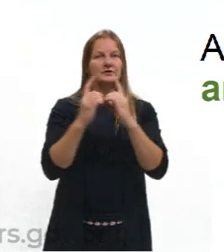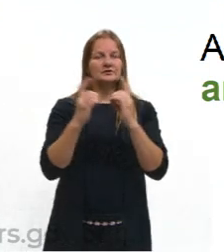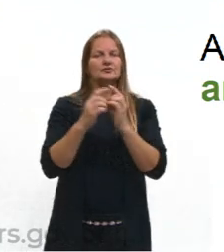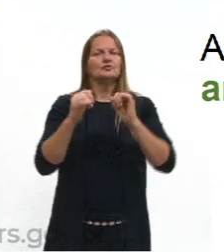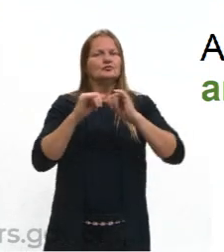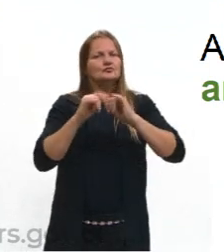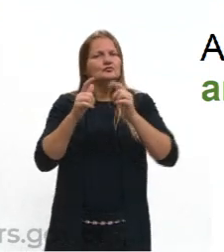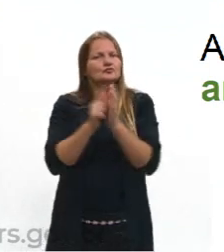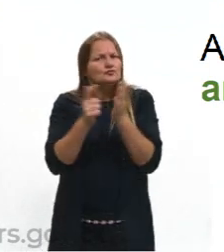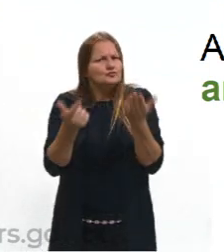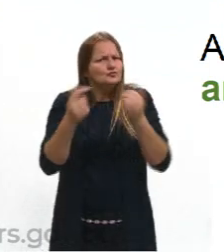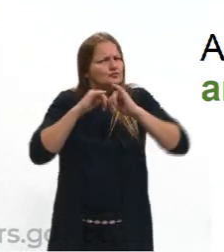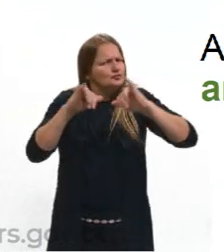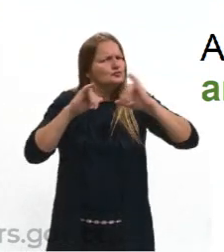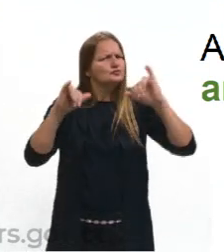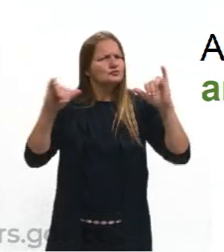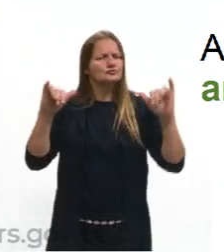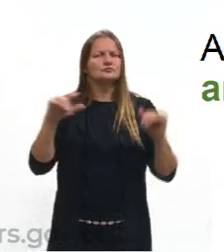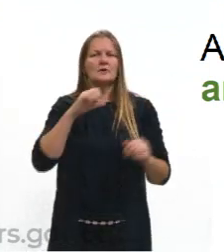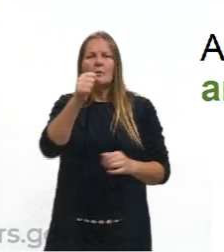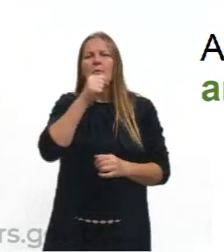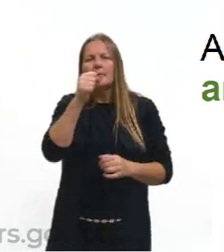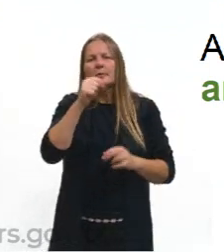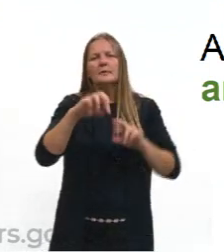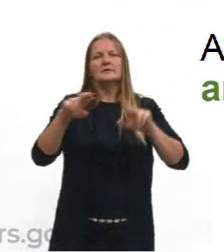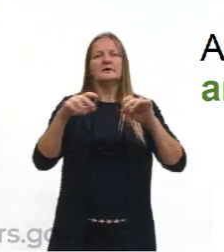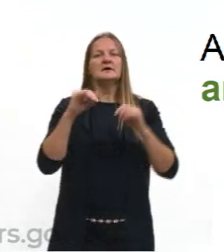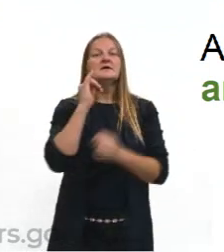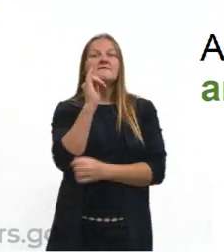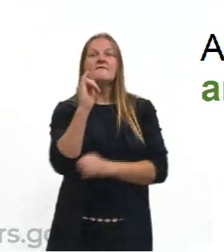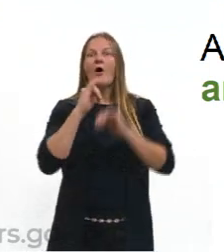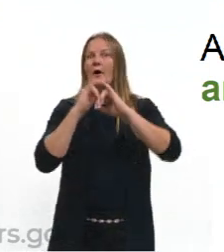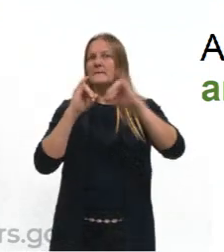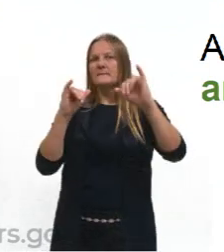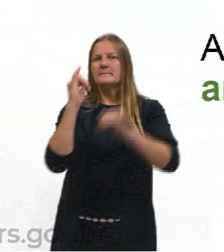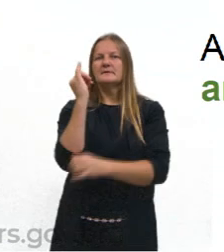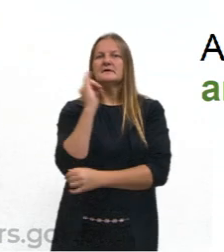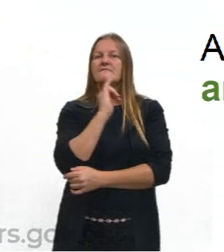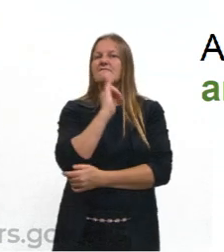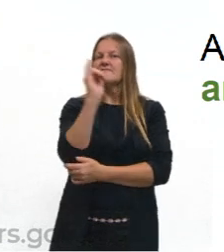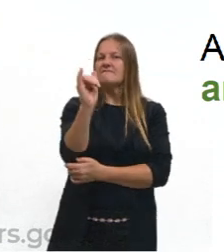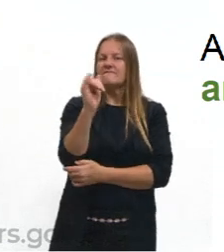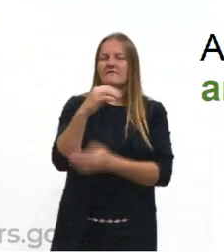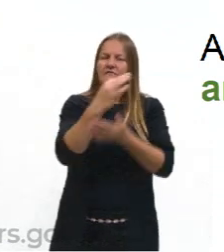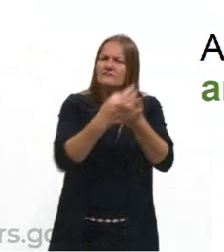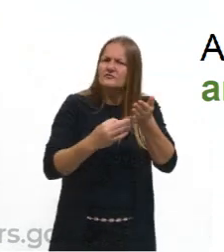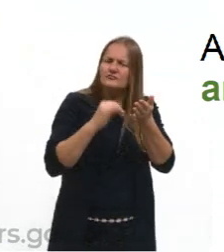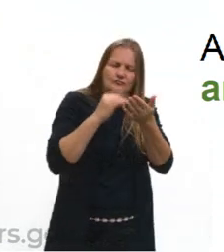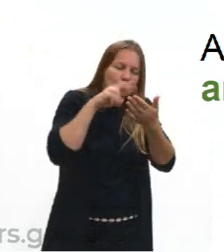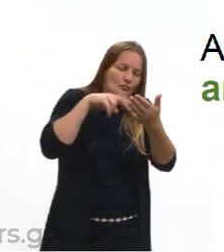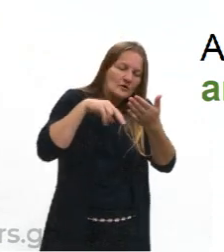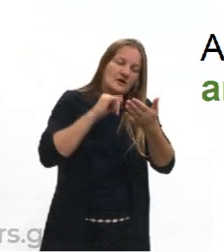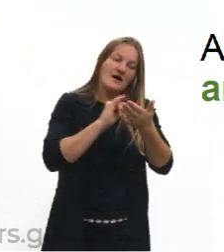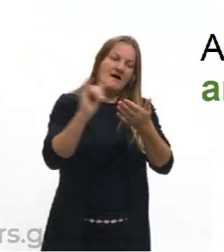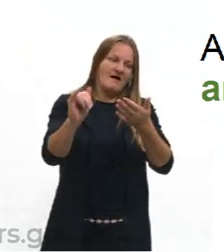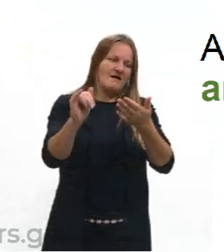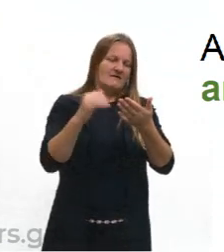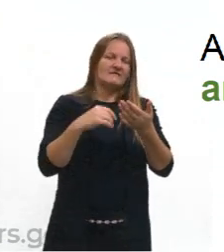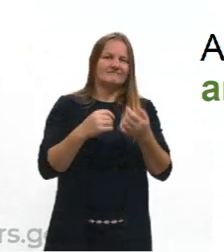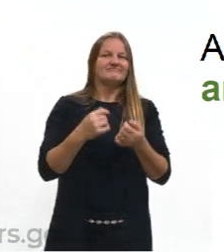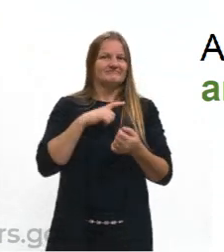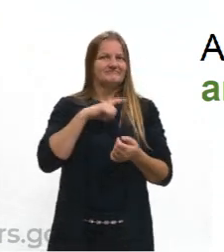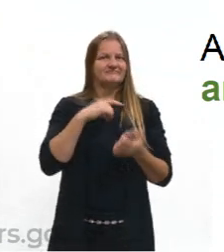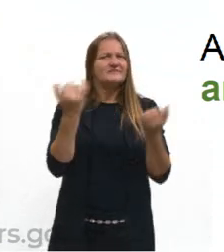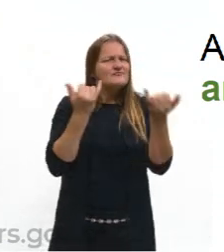jornalístico sem outros de função informativa e a gente falou sobre eles na nossa aula né sete